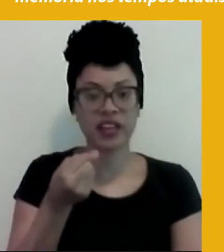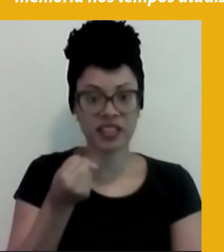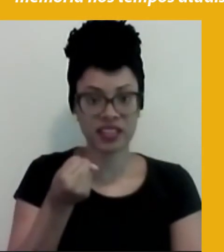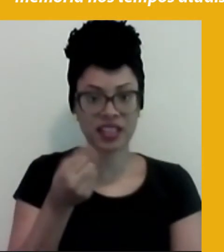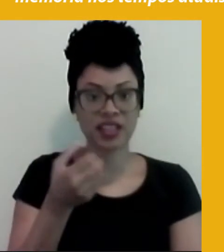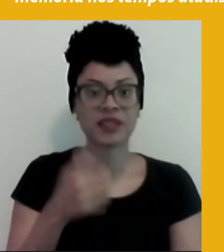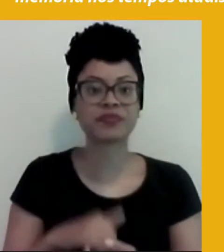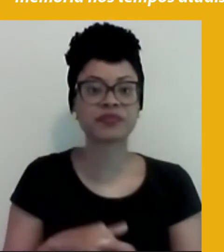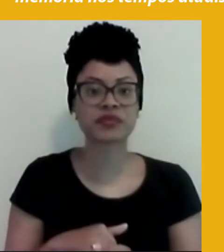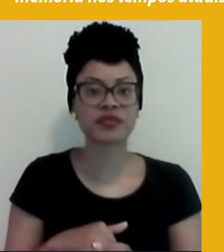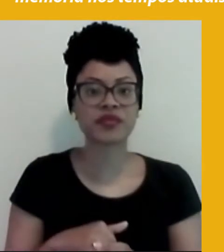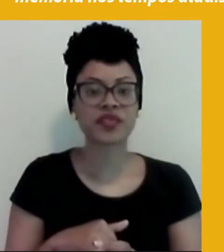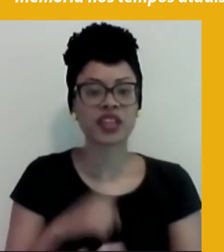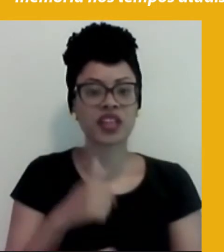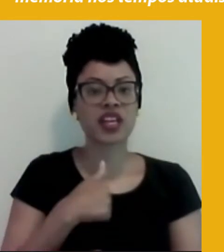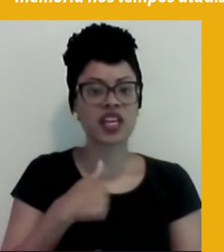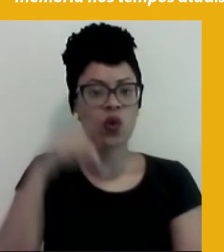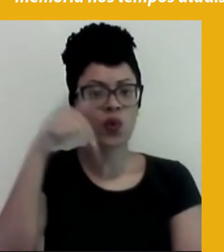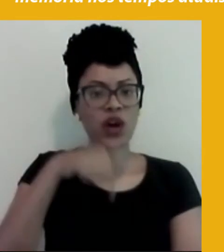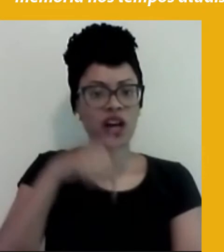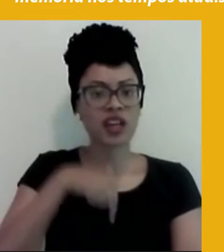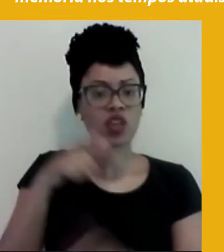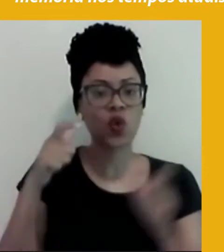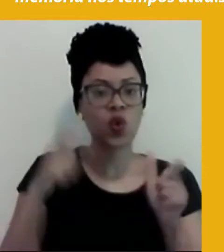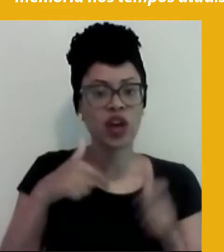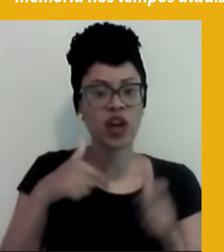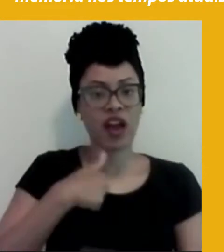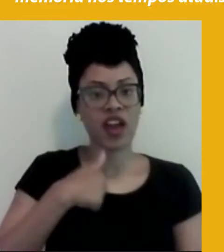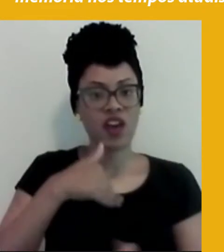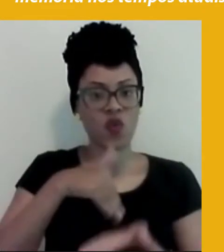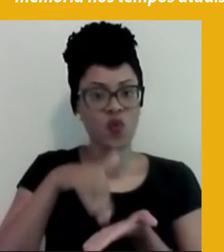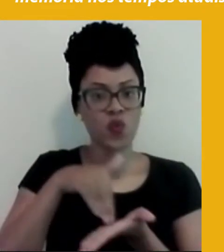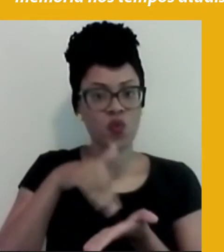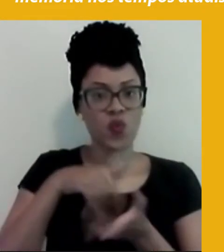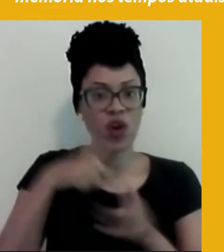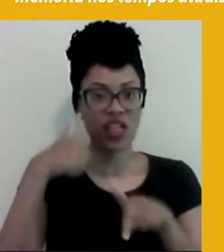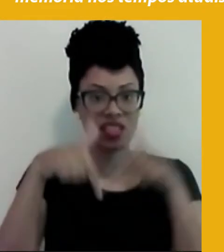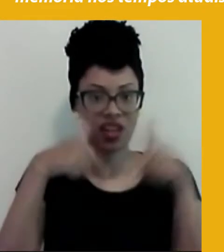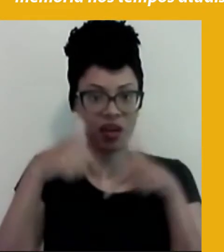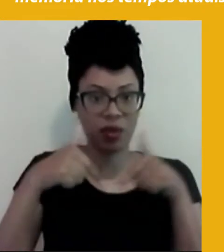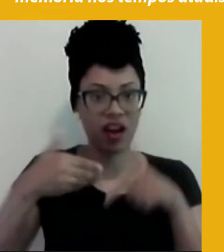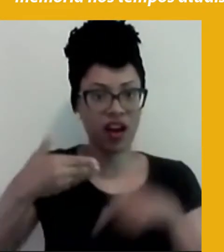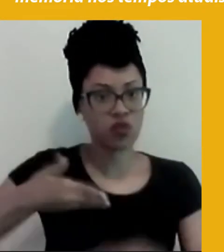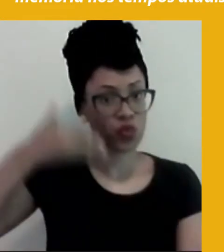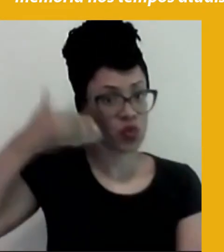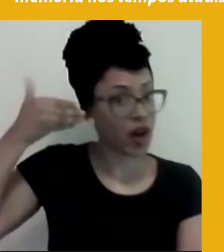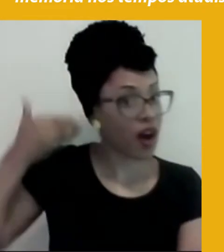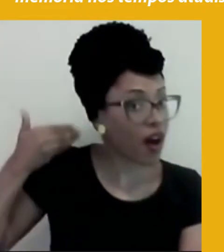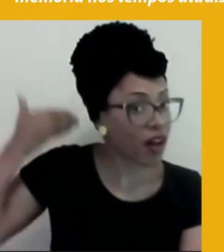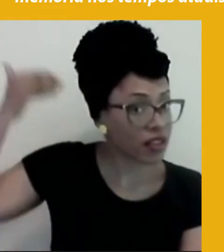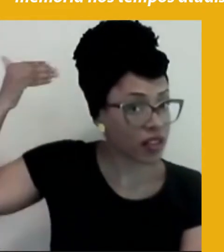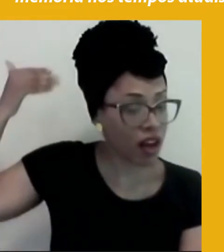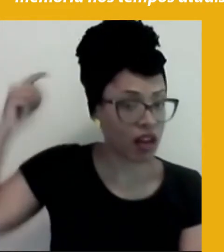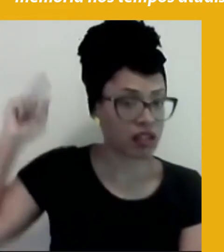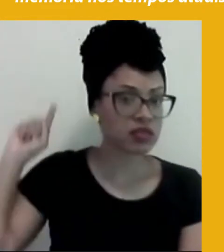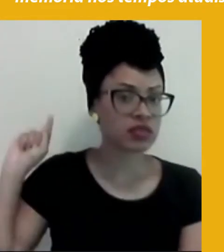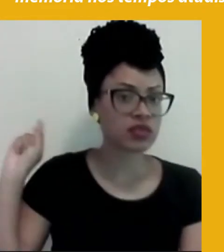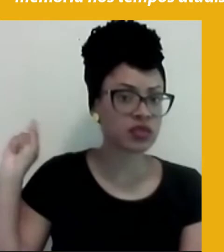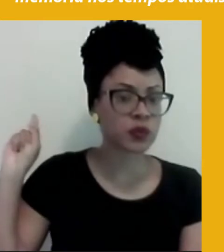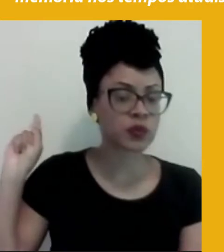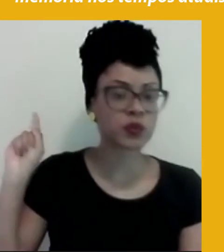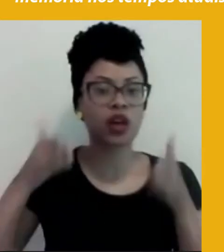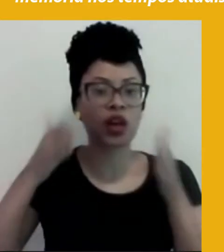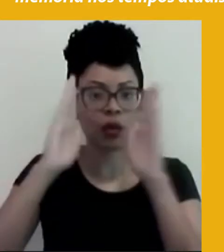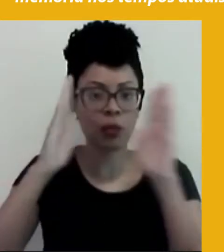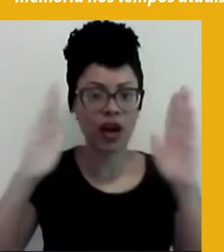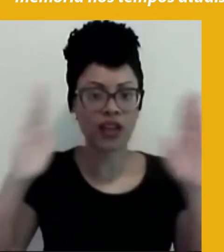de trabalho, meu escritório, sou professor, né, como a Cris apresentou. Então, atrás de mim tem uma estante que eu